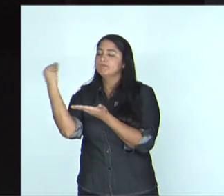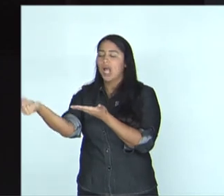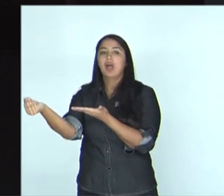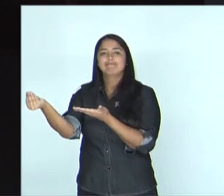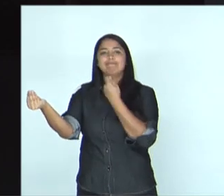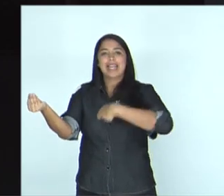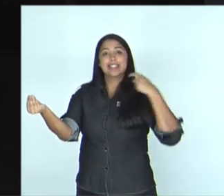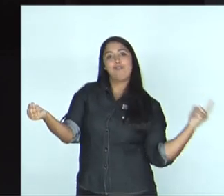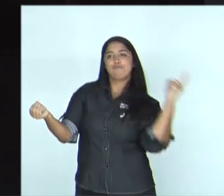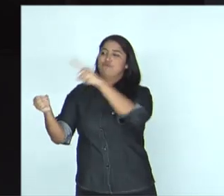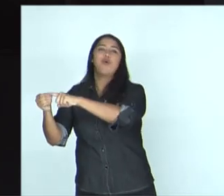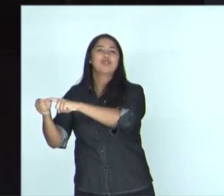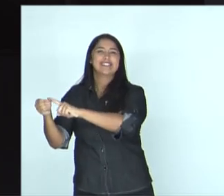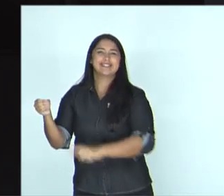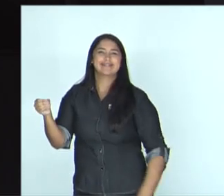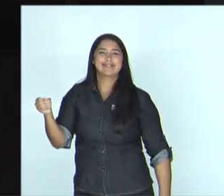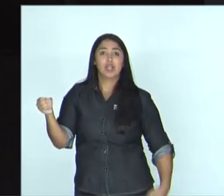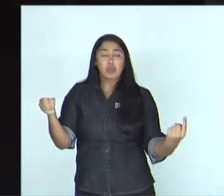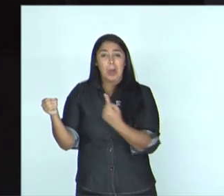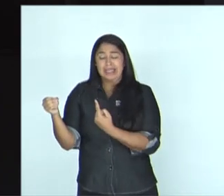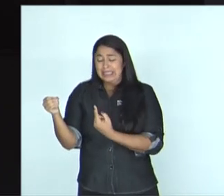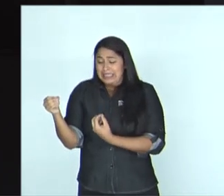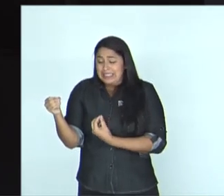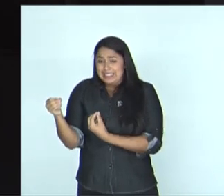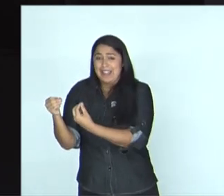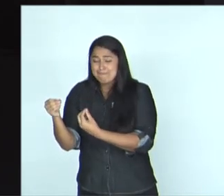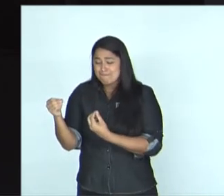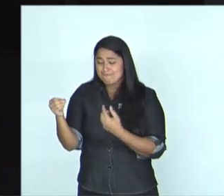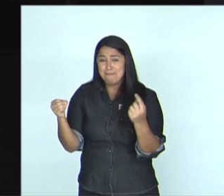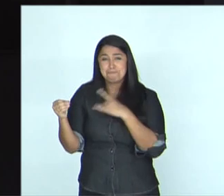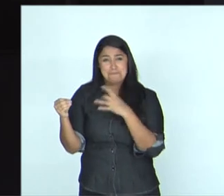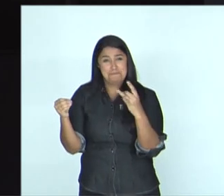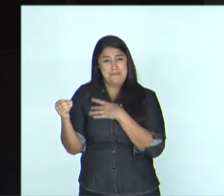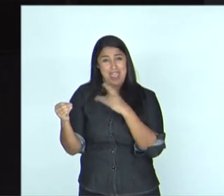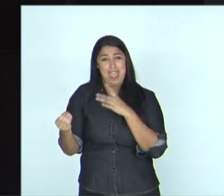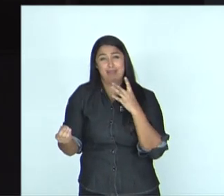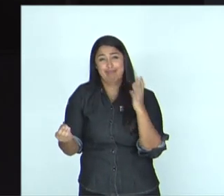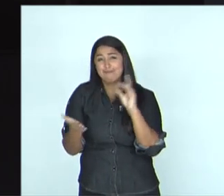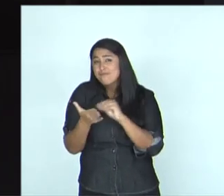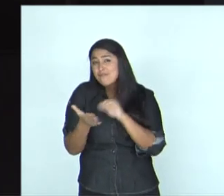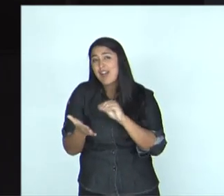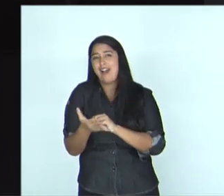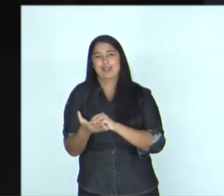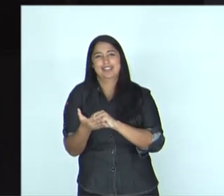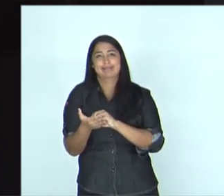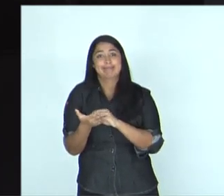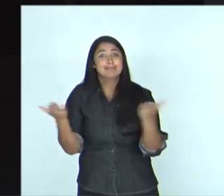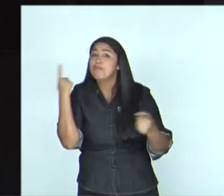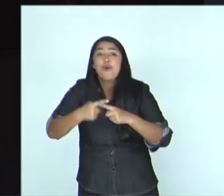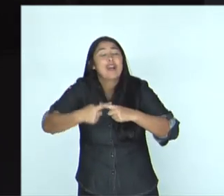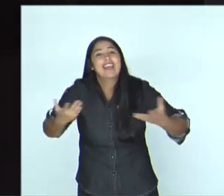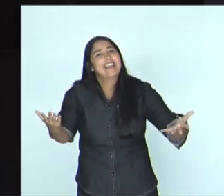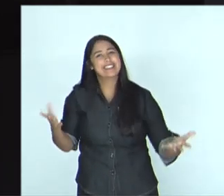Por que que a gente tem tanto medo disso fazer falta, quando o maior multiplicador de bênçãos é o nosso Deus,